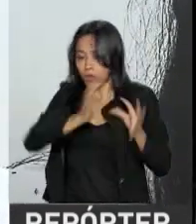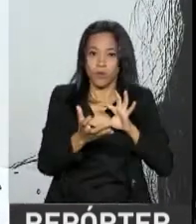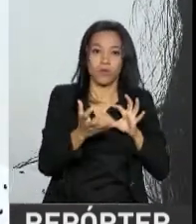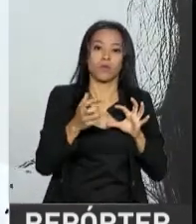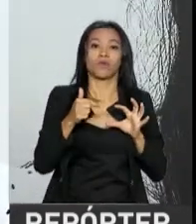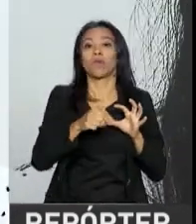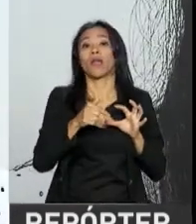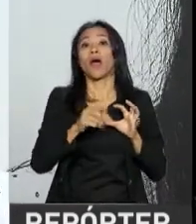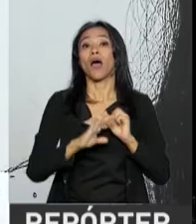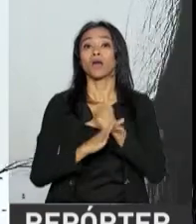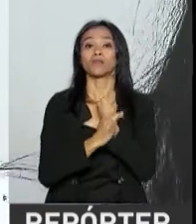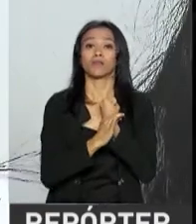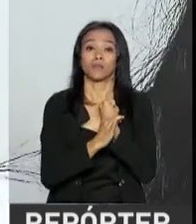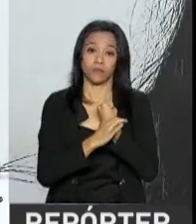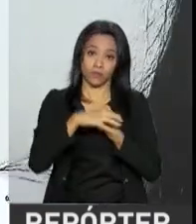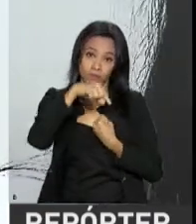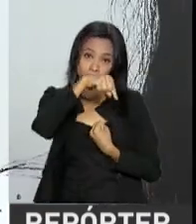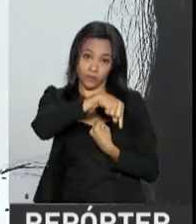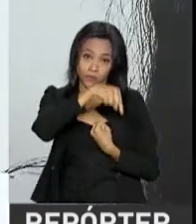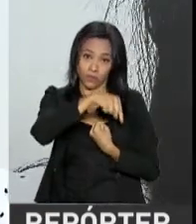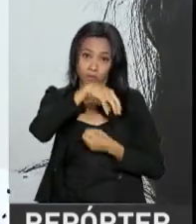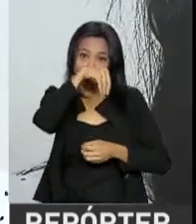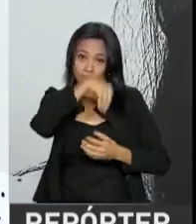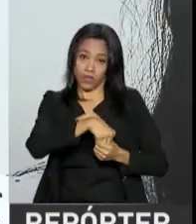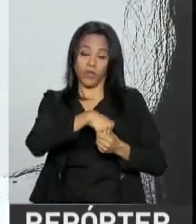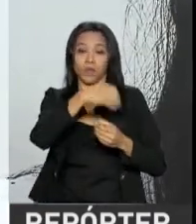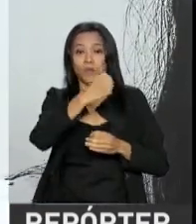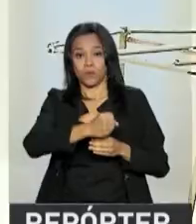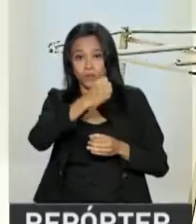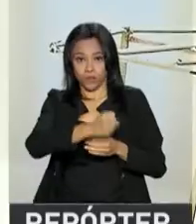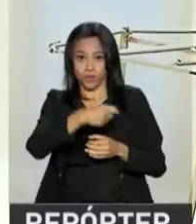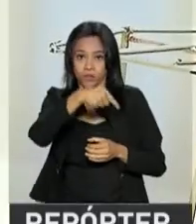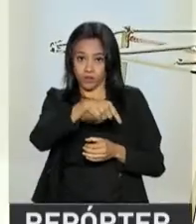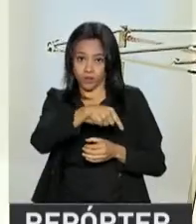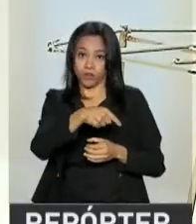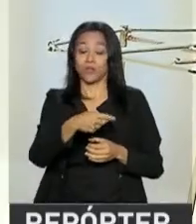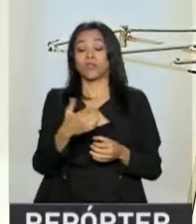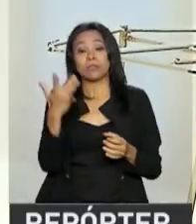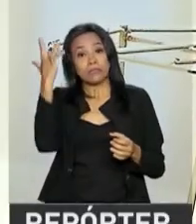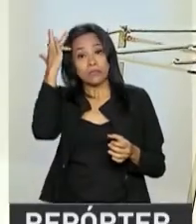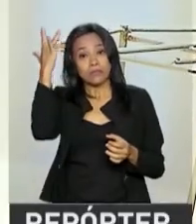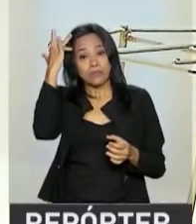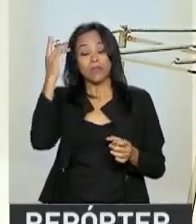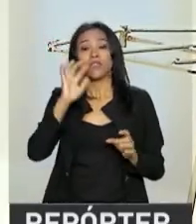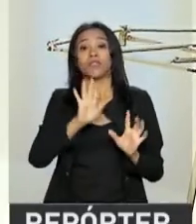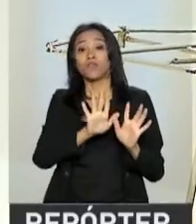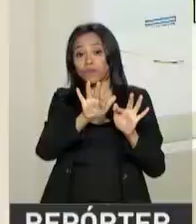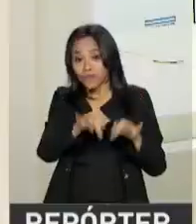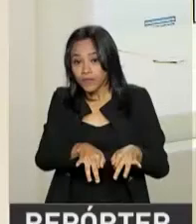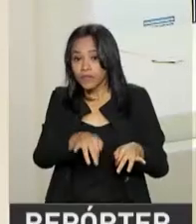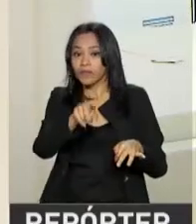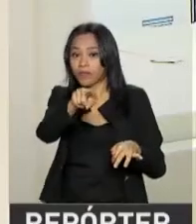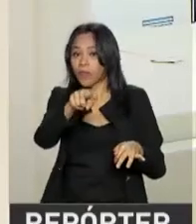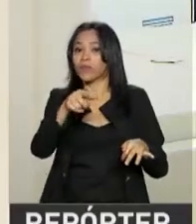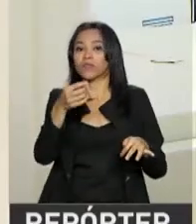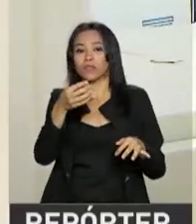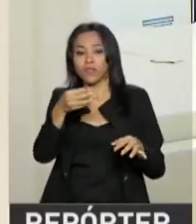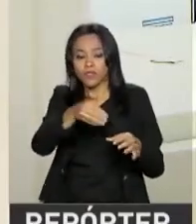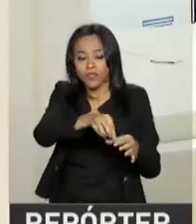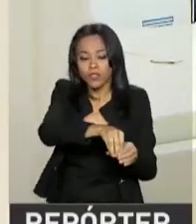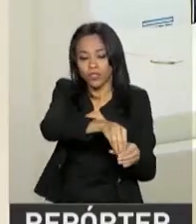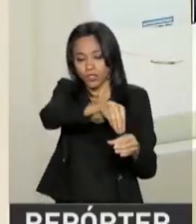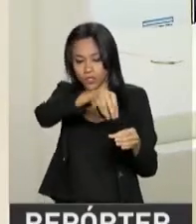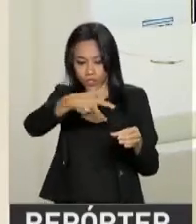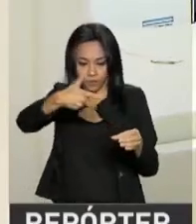que garante essa inativação desses micro-organismos patógenos. E no final ele é coletado ainda uma amostra para